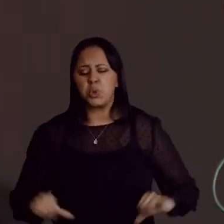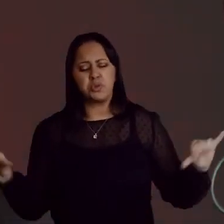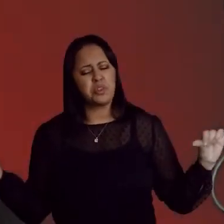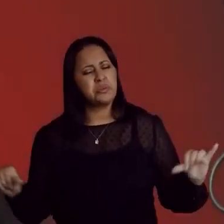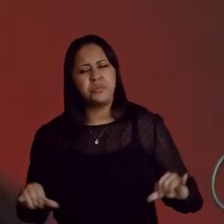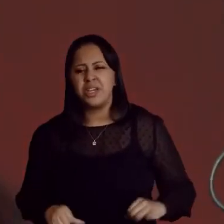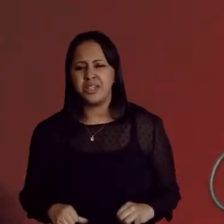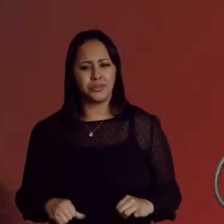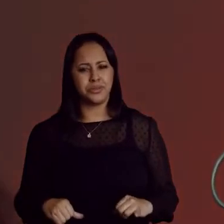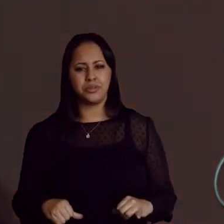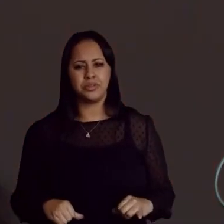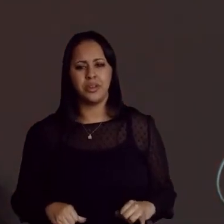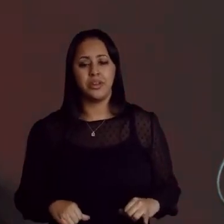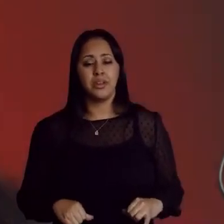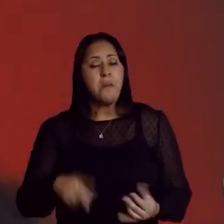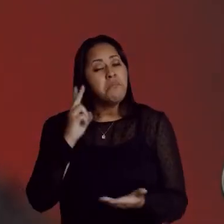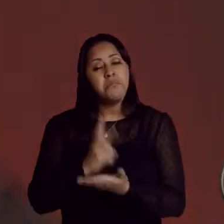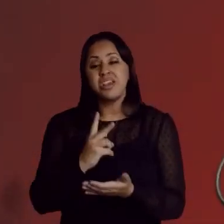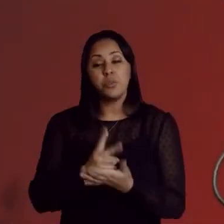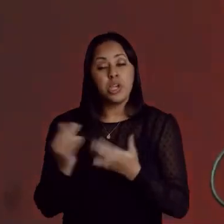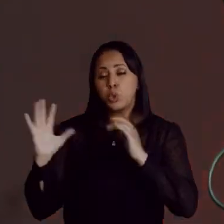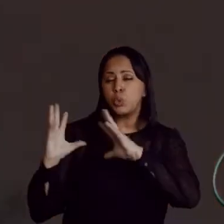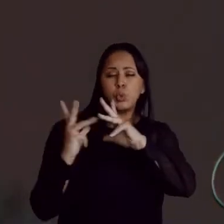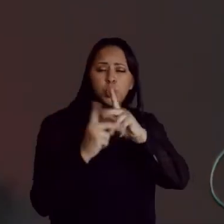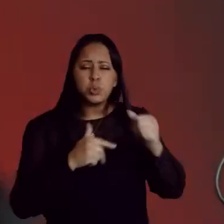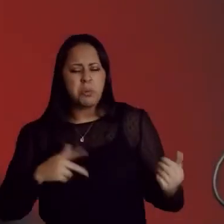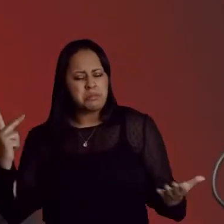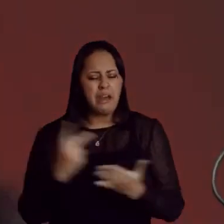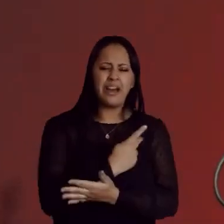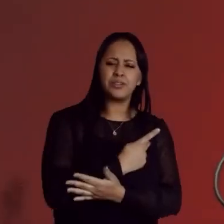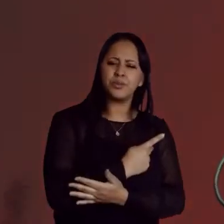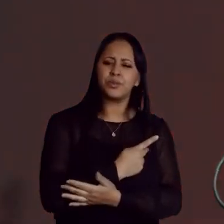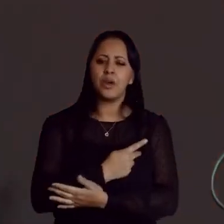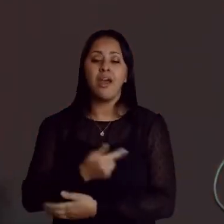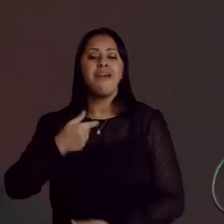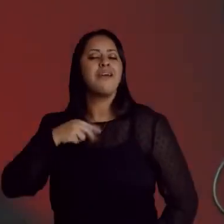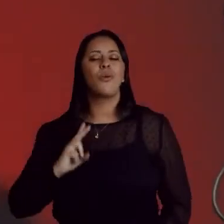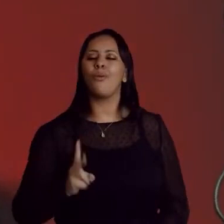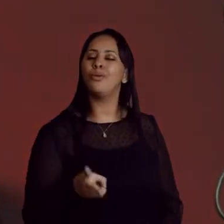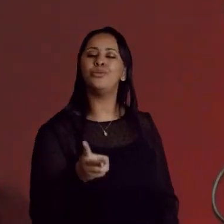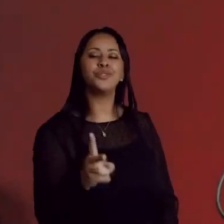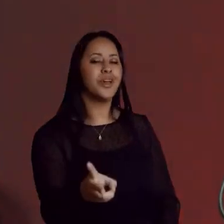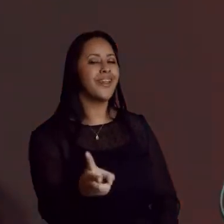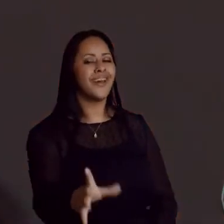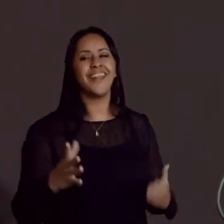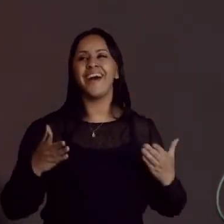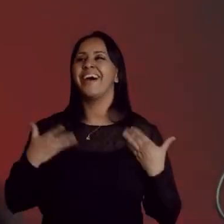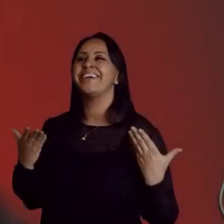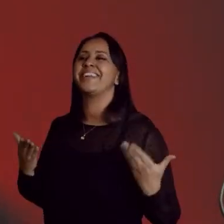haja fruto na vide, que o produto da oliveira minta, todavia